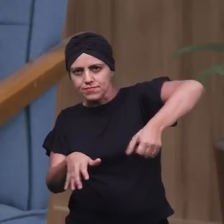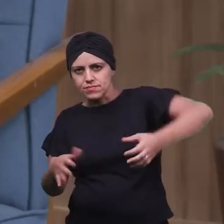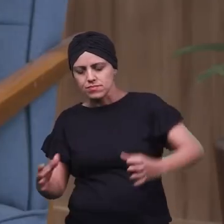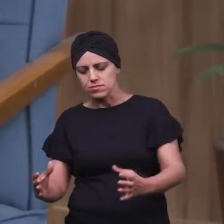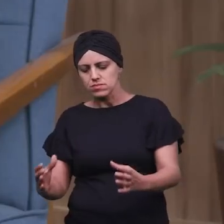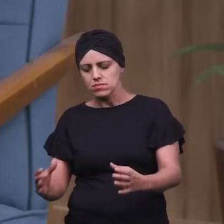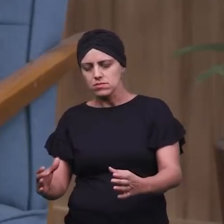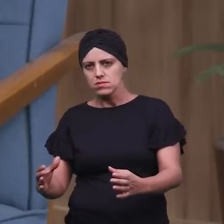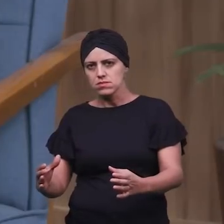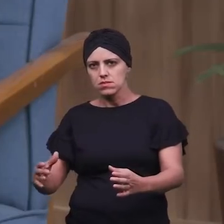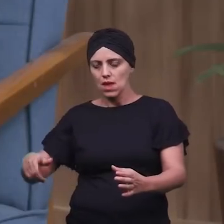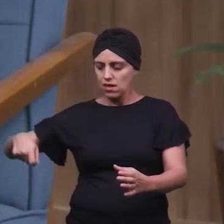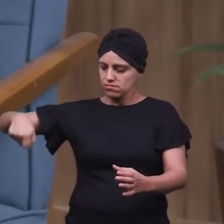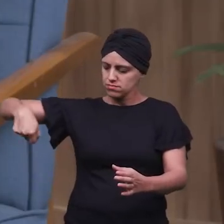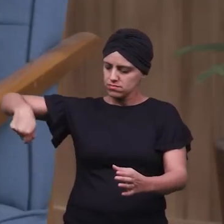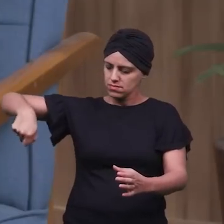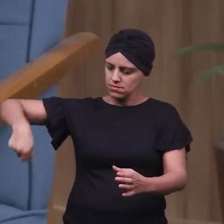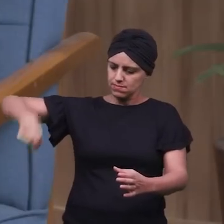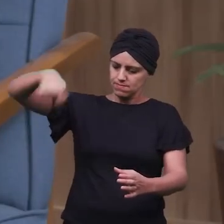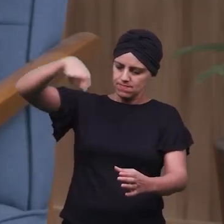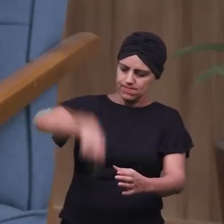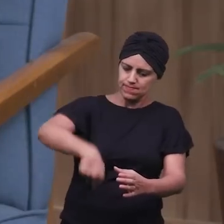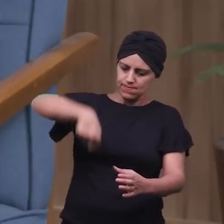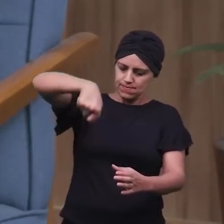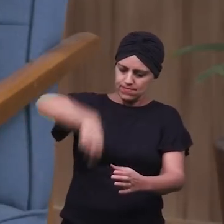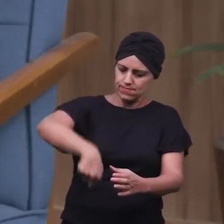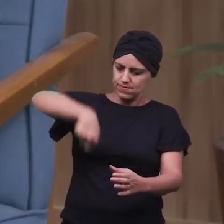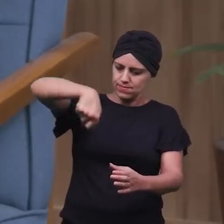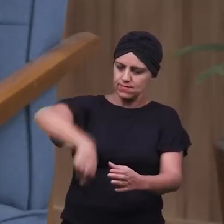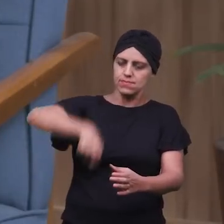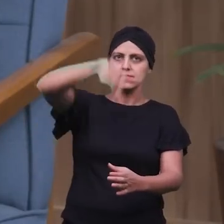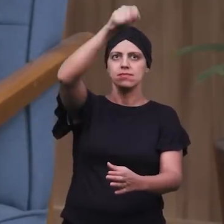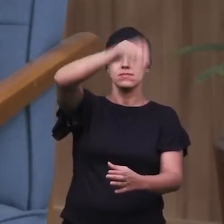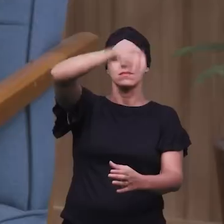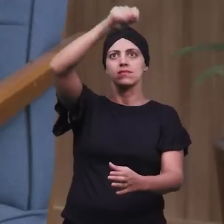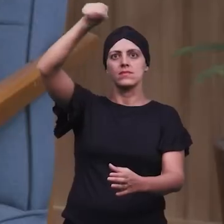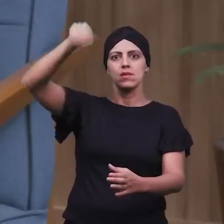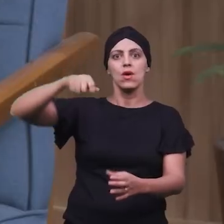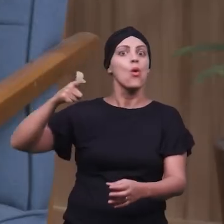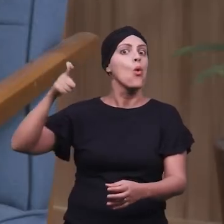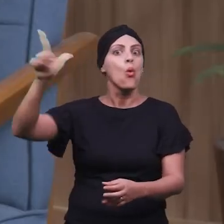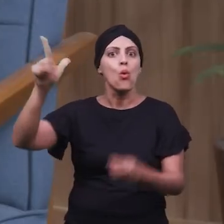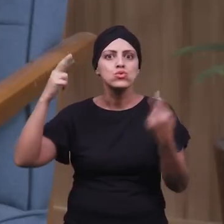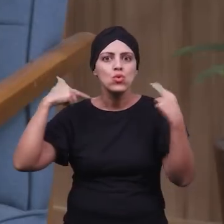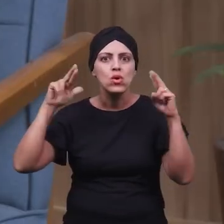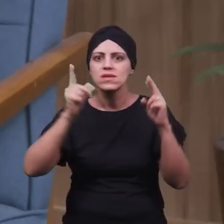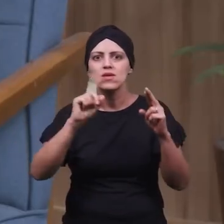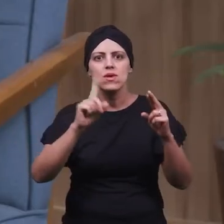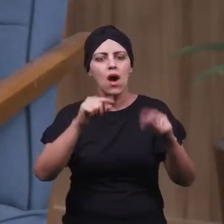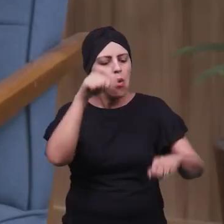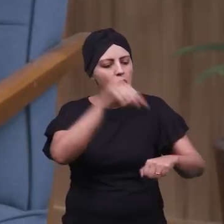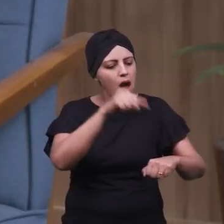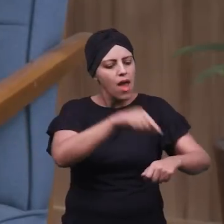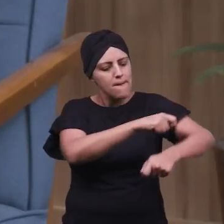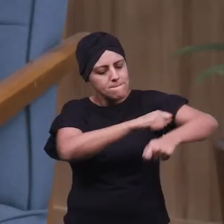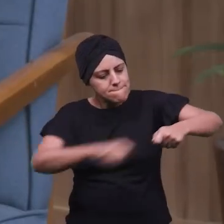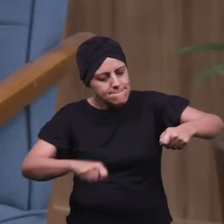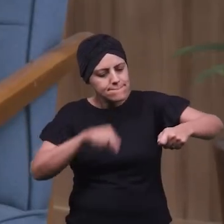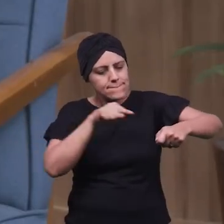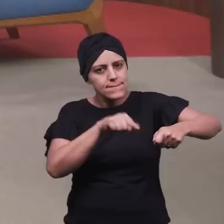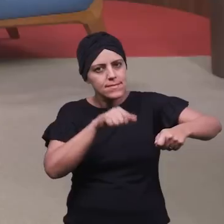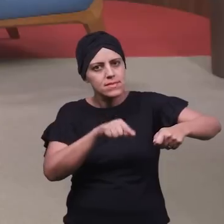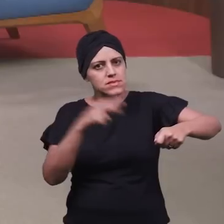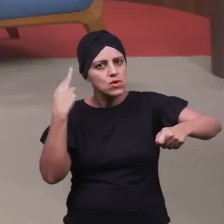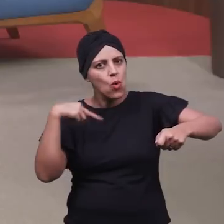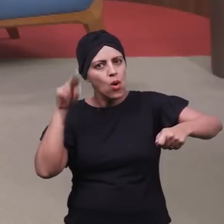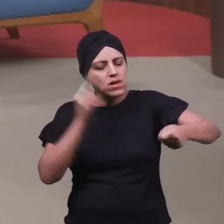nessa bacia e pintada. Quer dizer, o sangue que estava na porta não era de outro cordeiro, não existia outro, era do mesmo cordeiro.